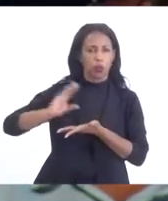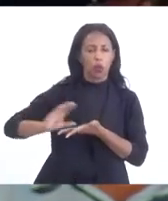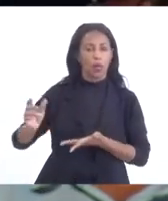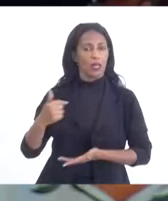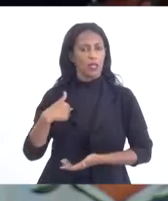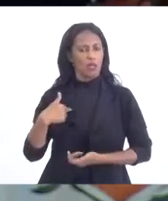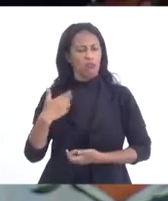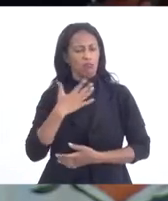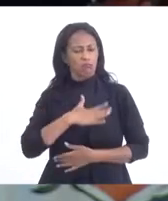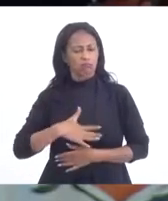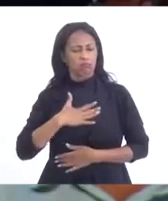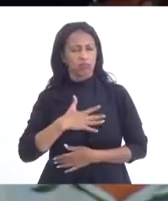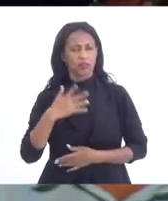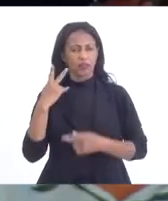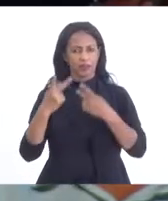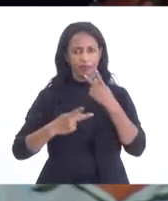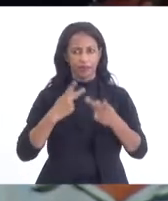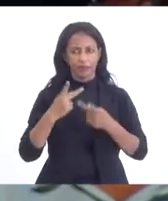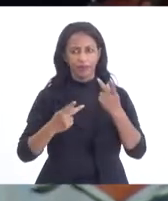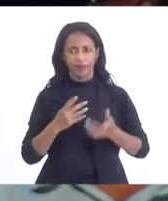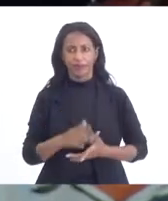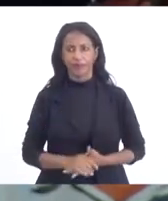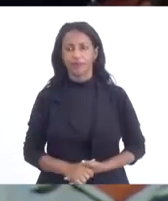satisfeito em falar isso e